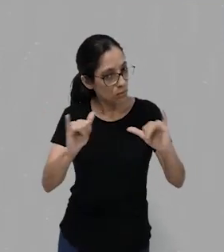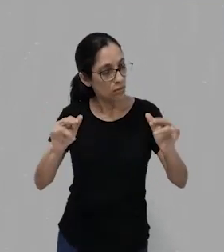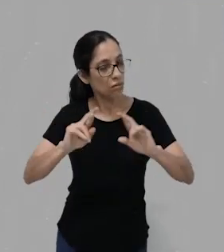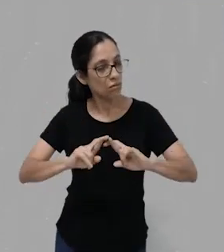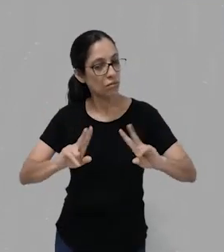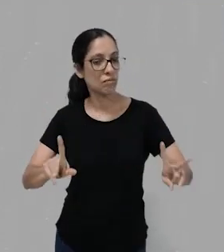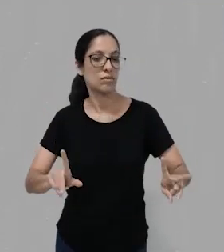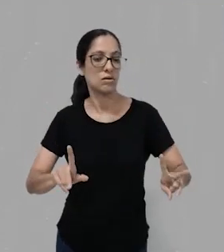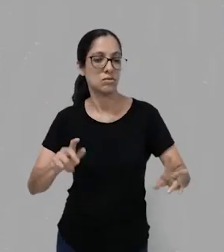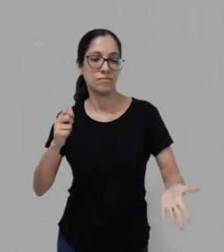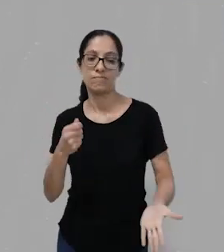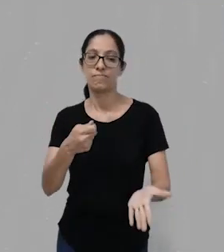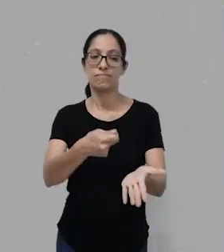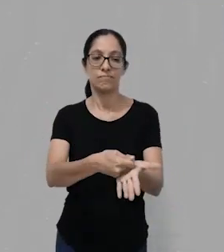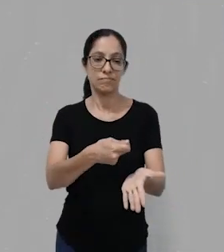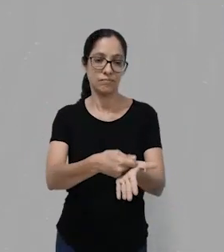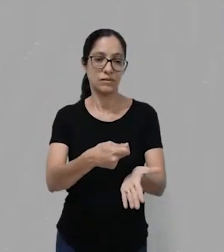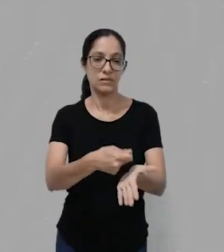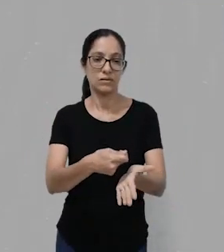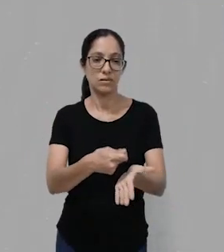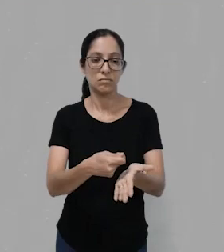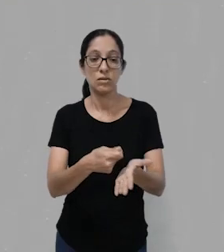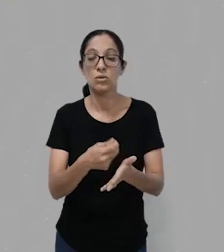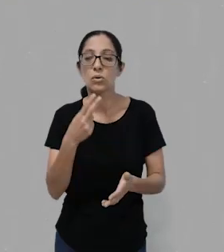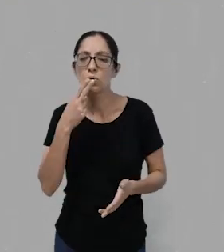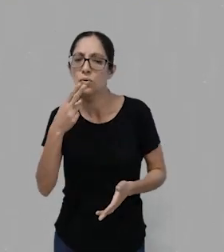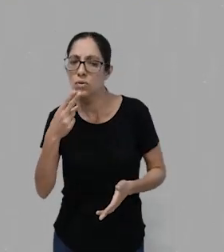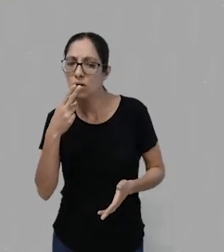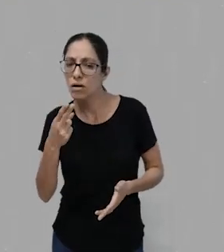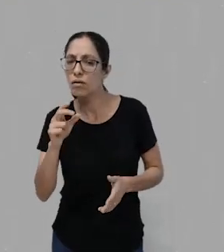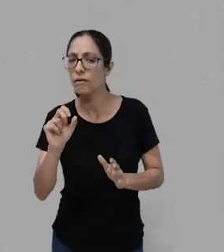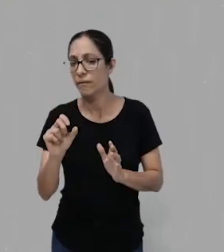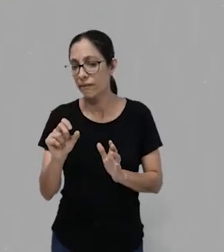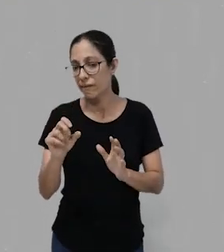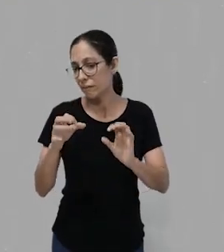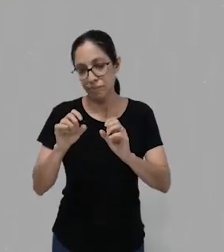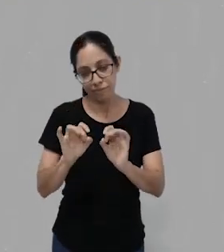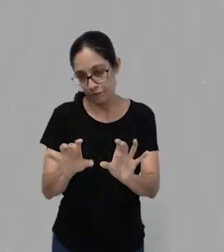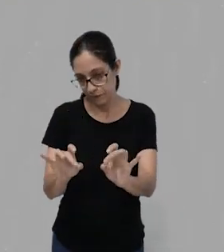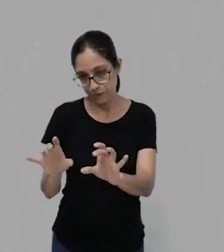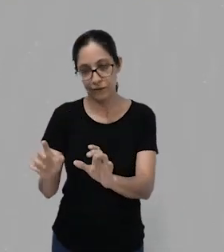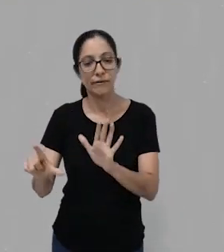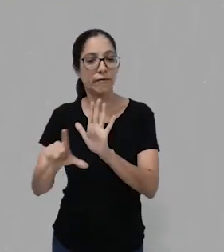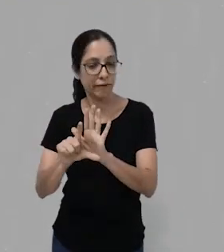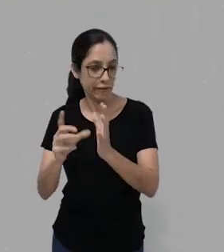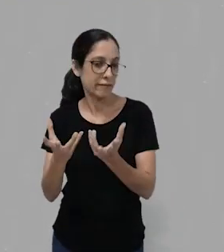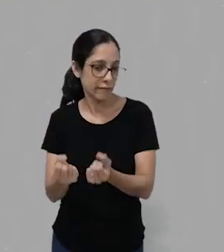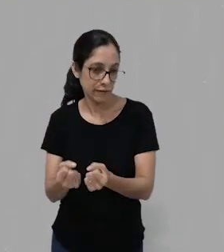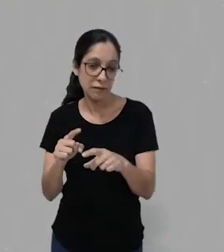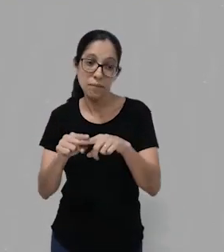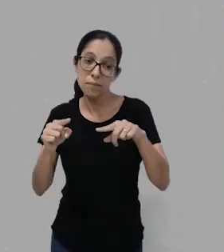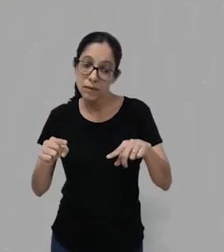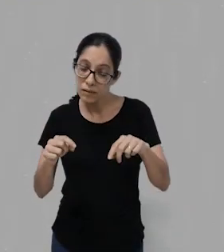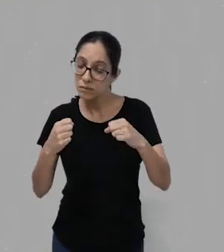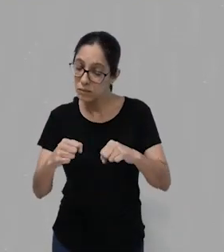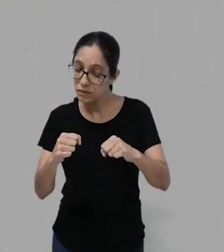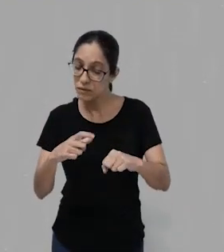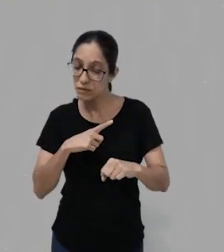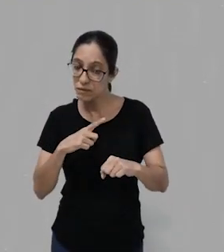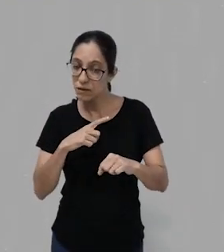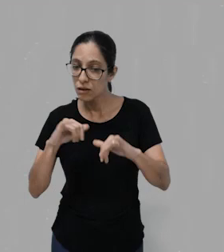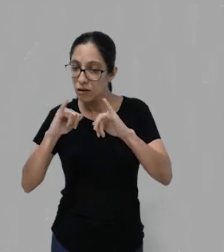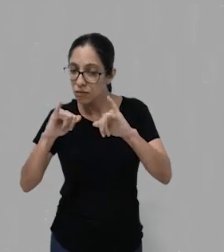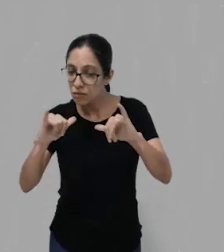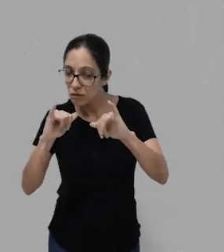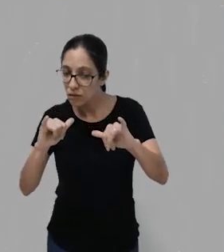diferentes. Obrigatoriamente, o cigarro ele é uma droga legal, ela pode ser vendida, mas tem que ter estampado na